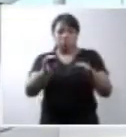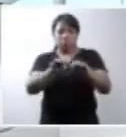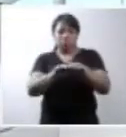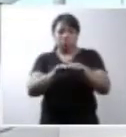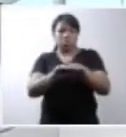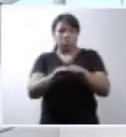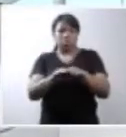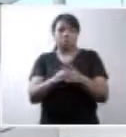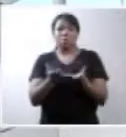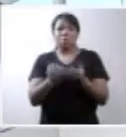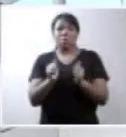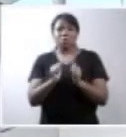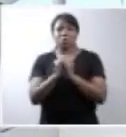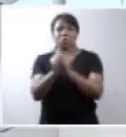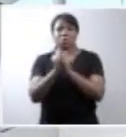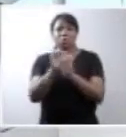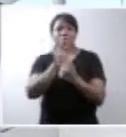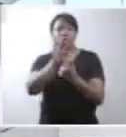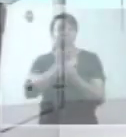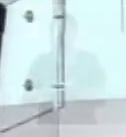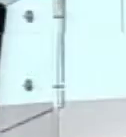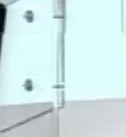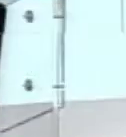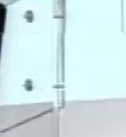Será que acompanha por lá? Não. Aqui.